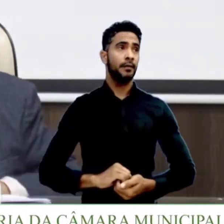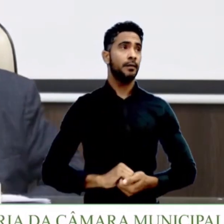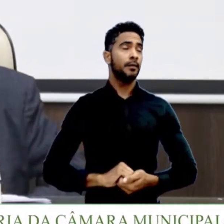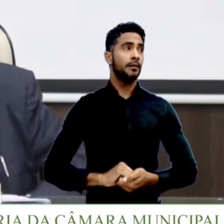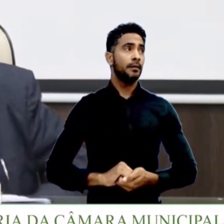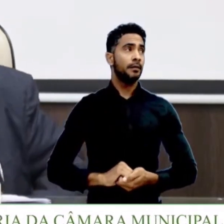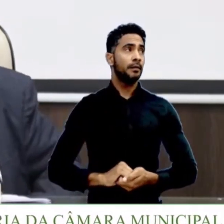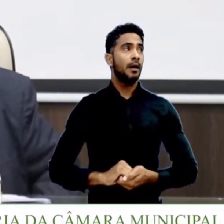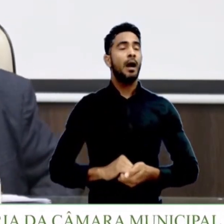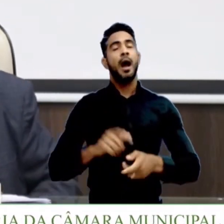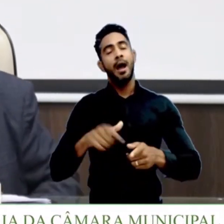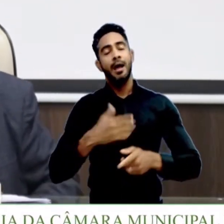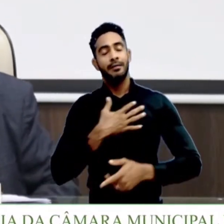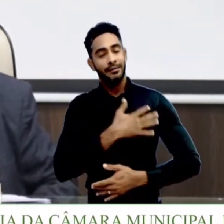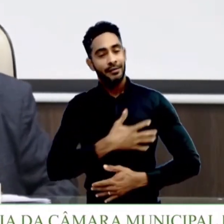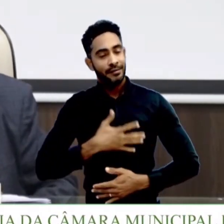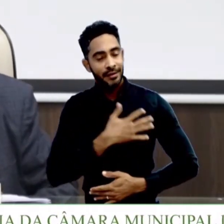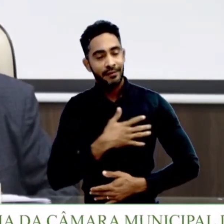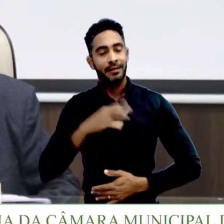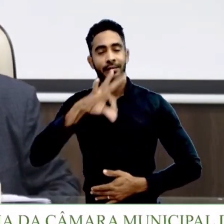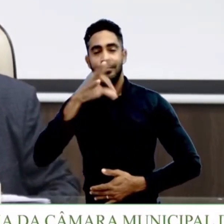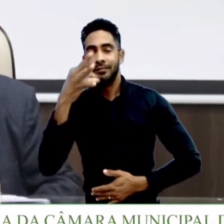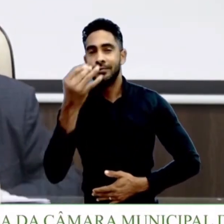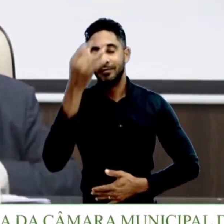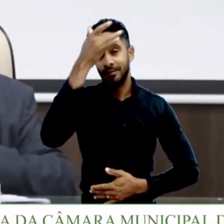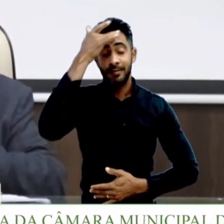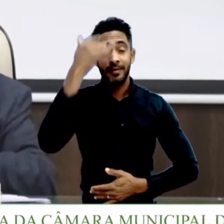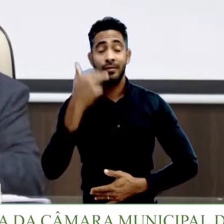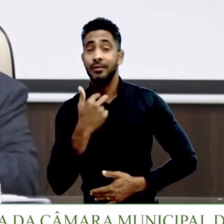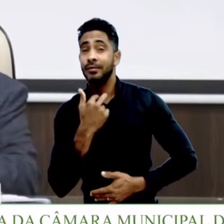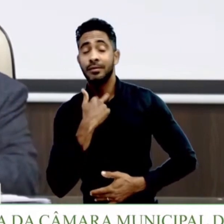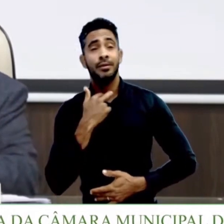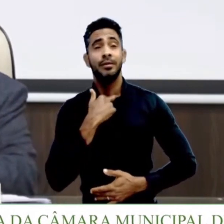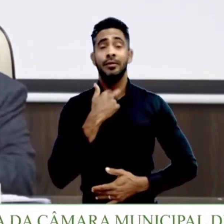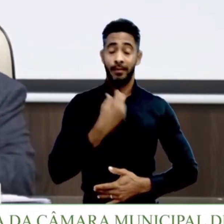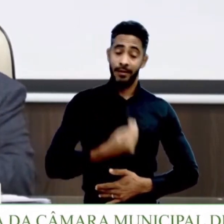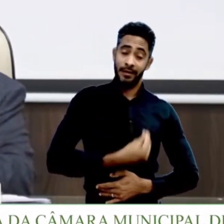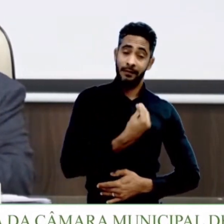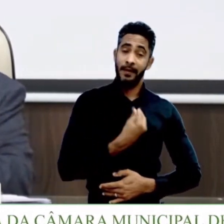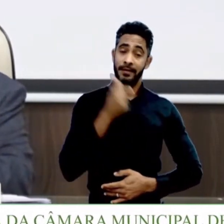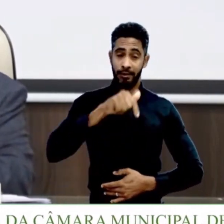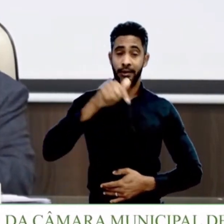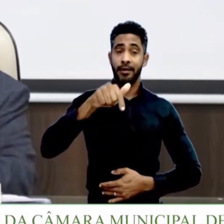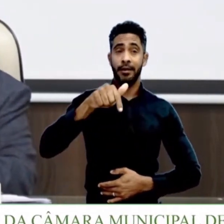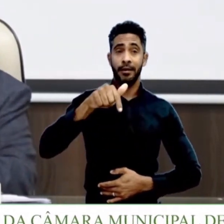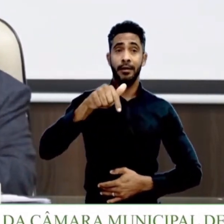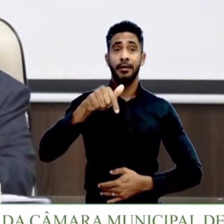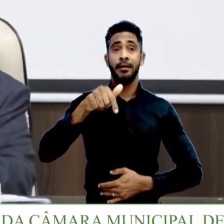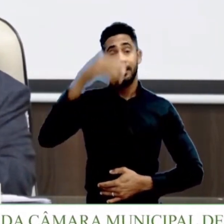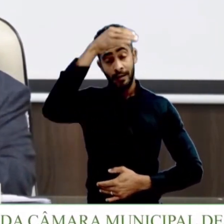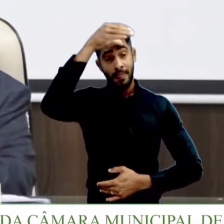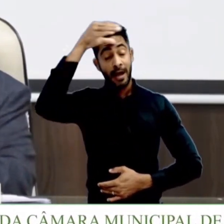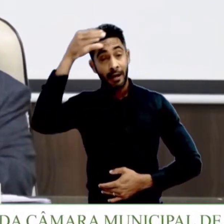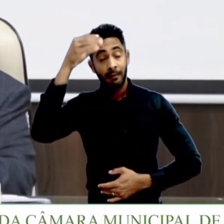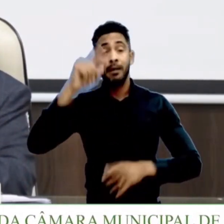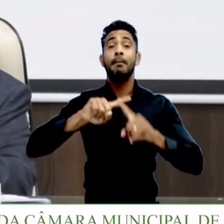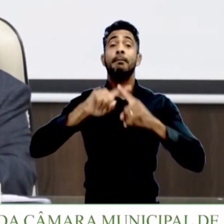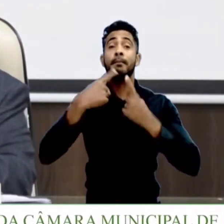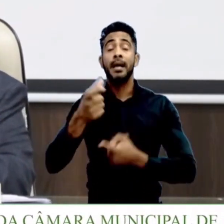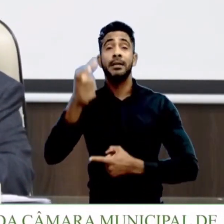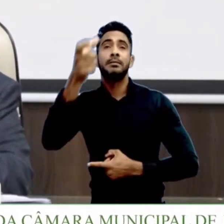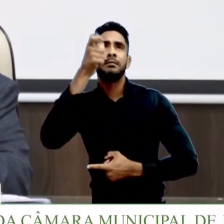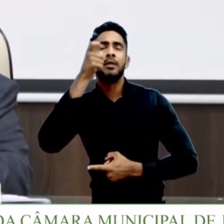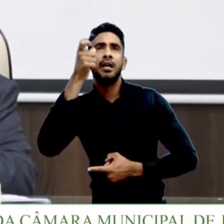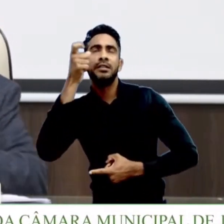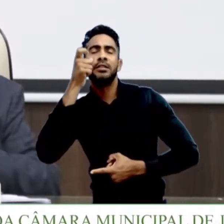89,9. É uma satisfação muito grande que todos aqueles que não podem estar presente aqui na Câmara, estejam acompanhando